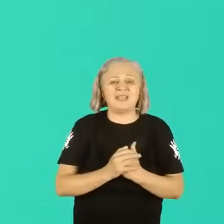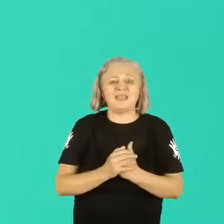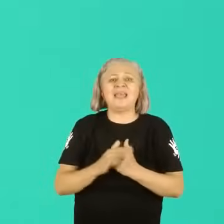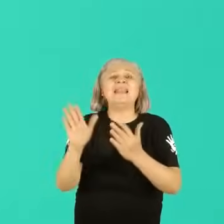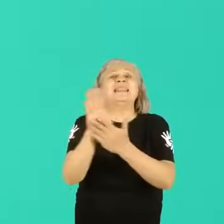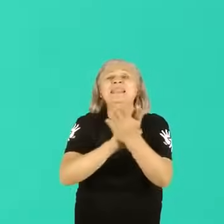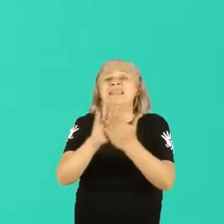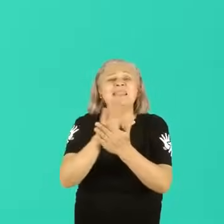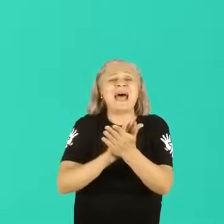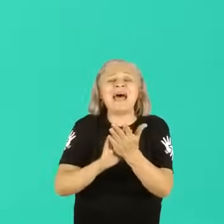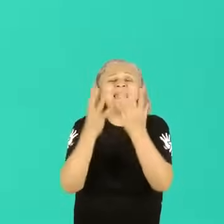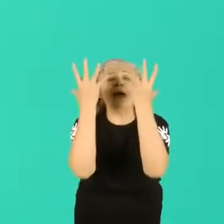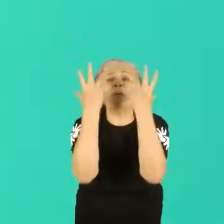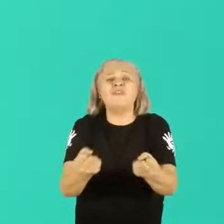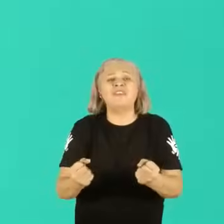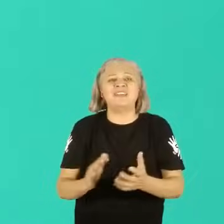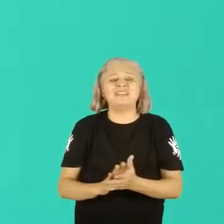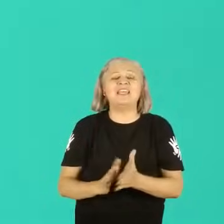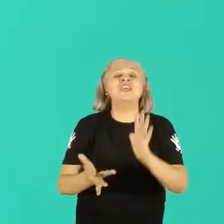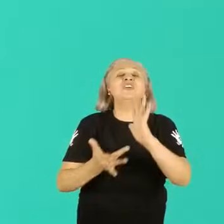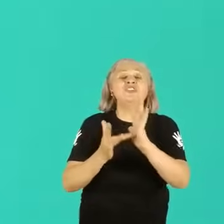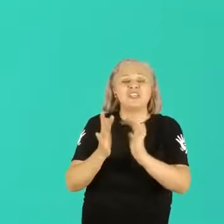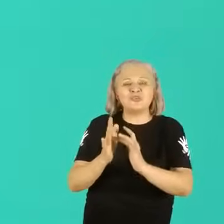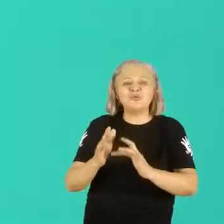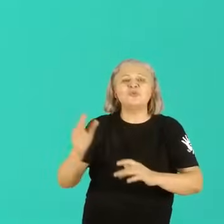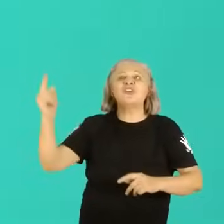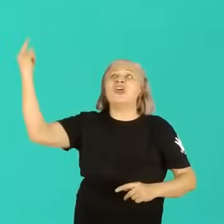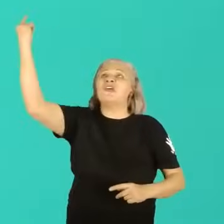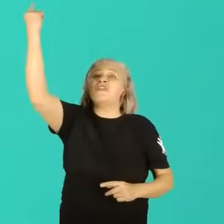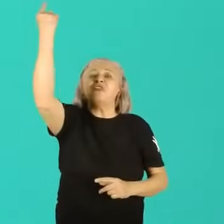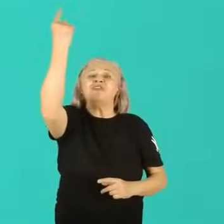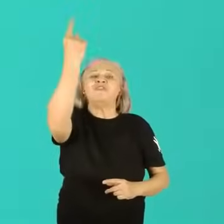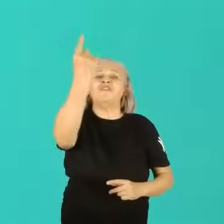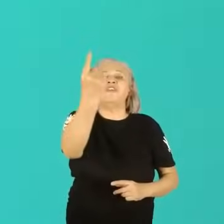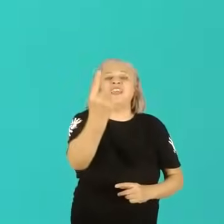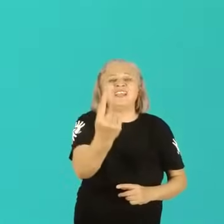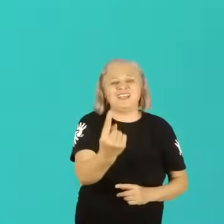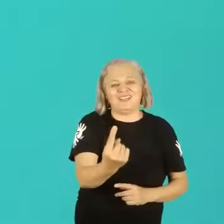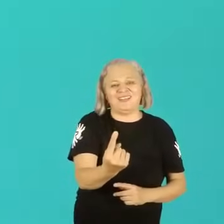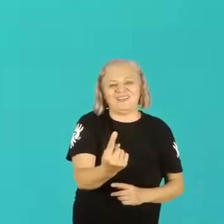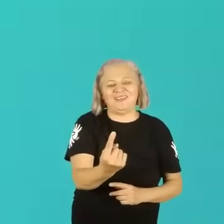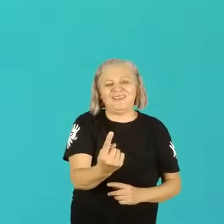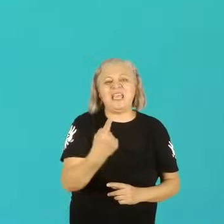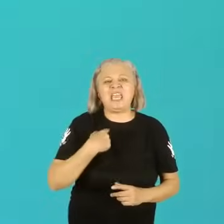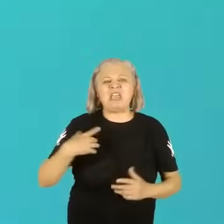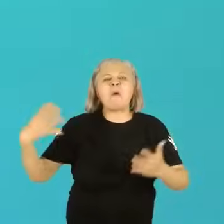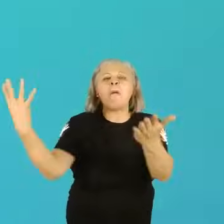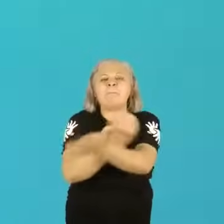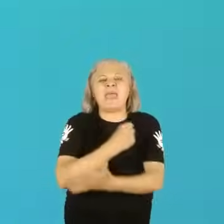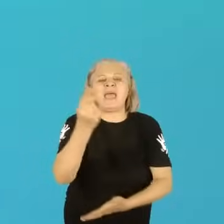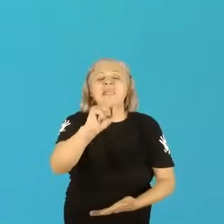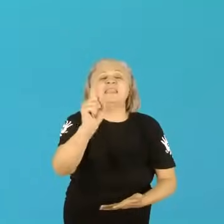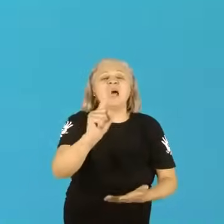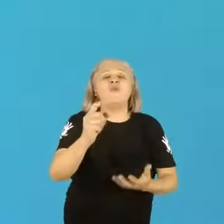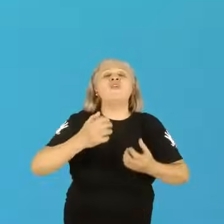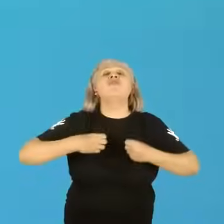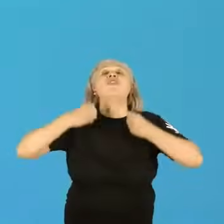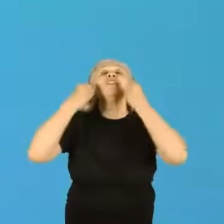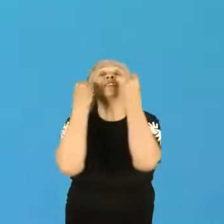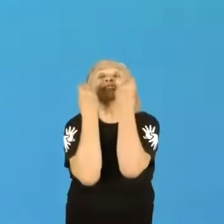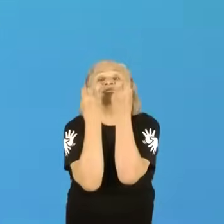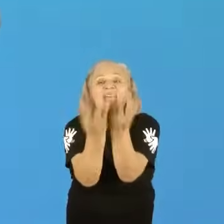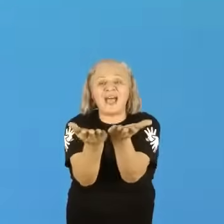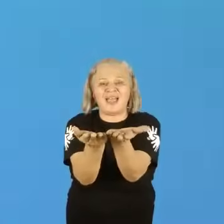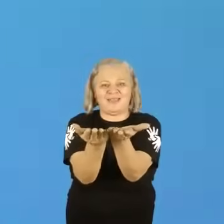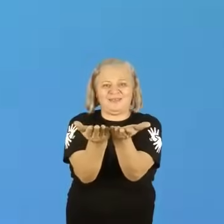mais para nos oferecer. Aí é que Jesus vem e diz: eu não vim para tirar algo de você. Eu vim para te dar algo.